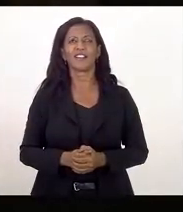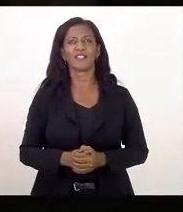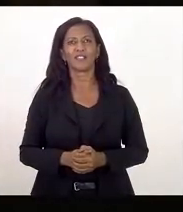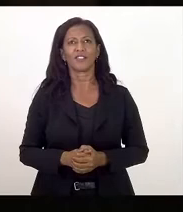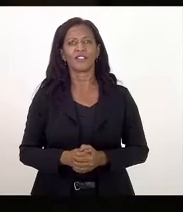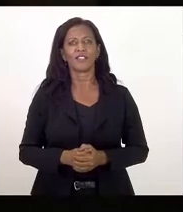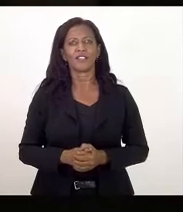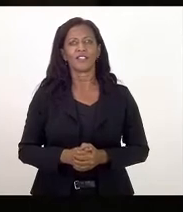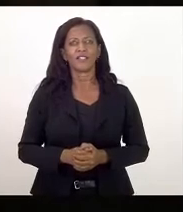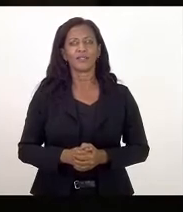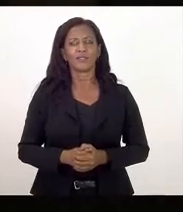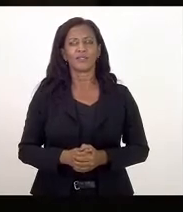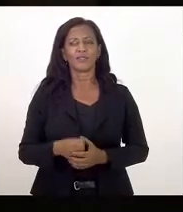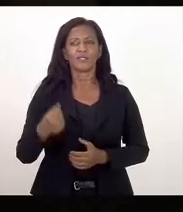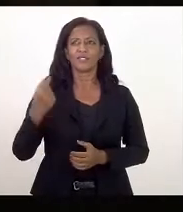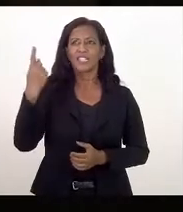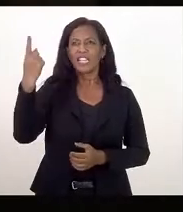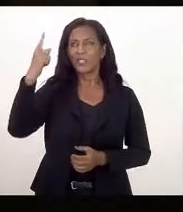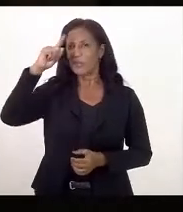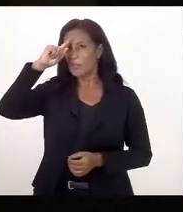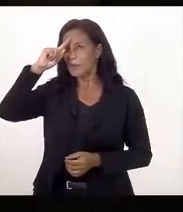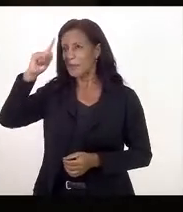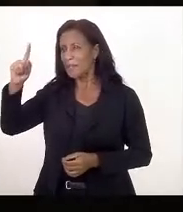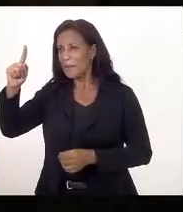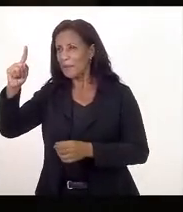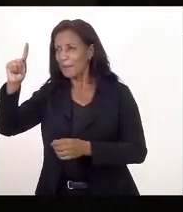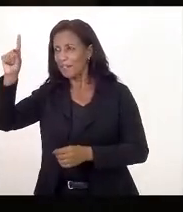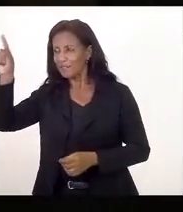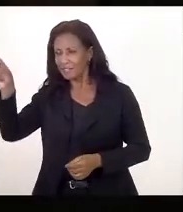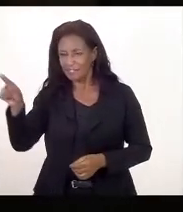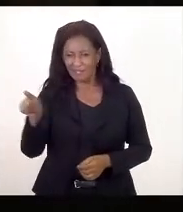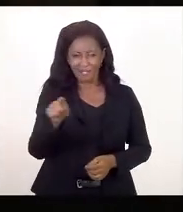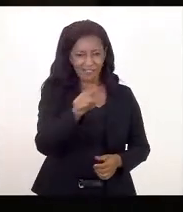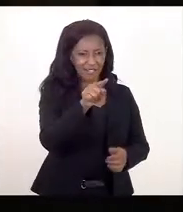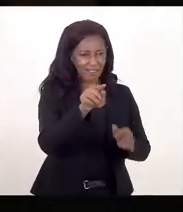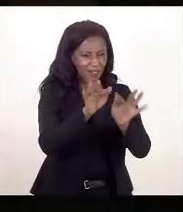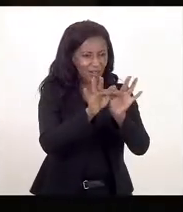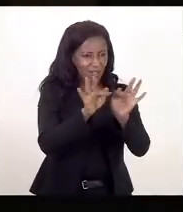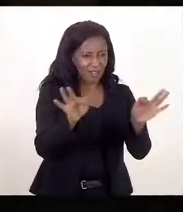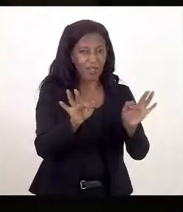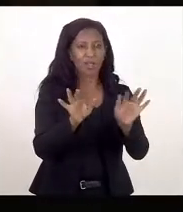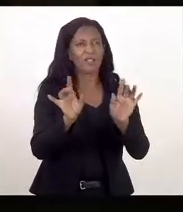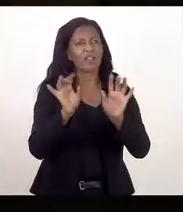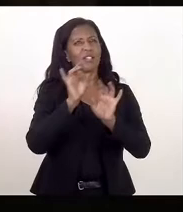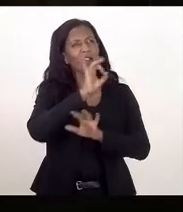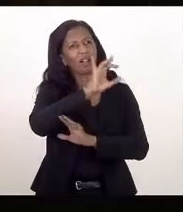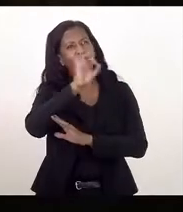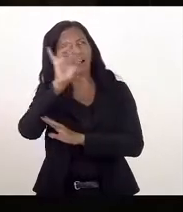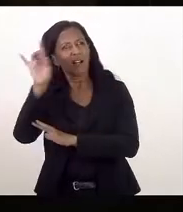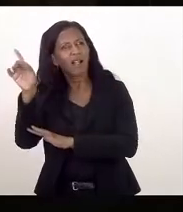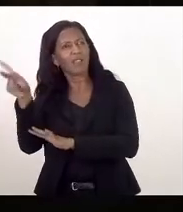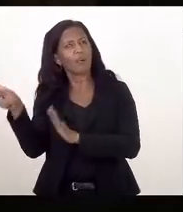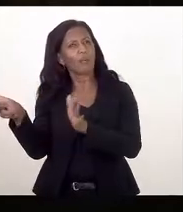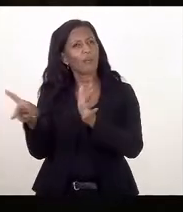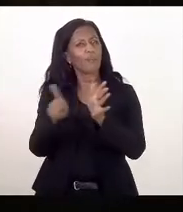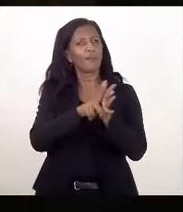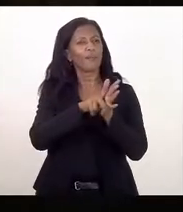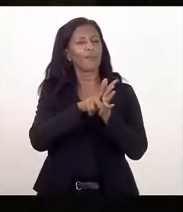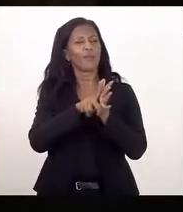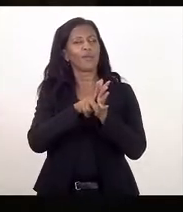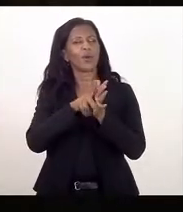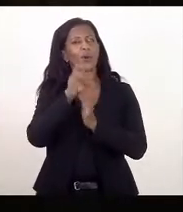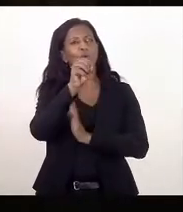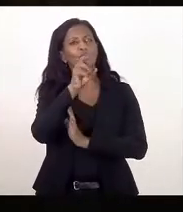aquele que comanda até o mais simples, pois todos eles fazem parte de um